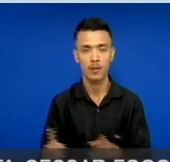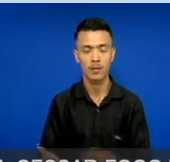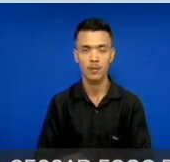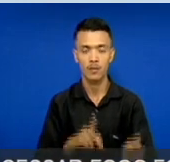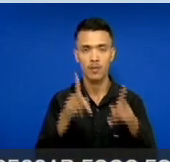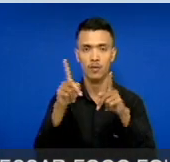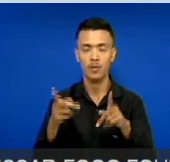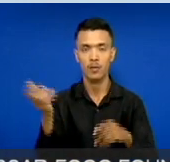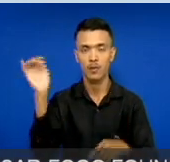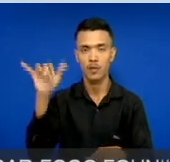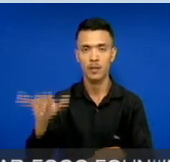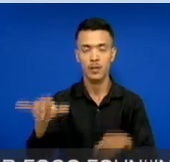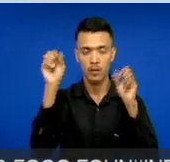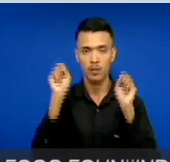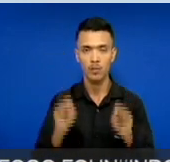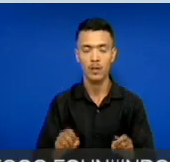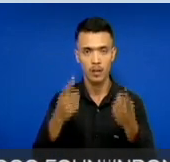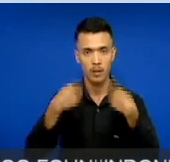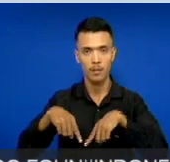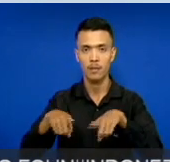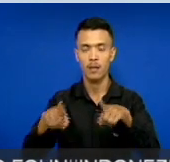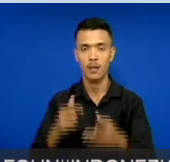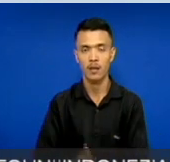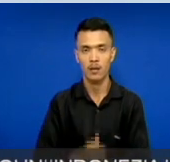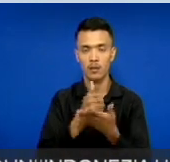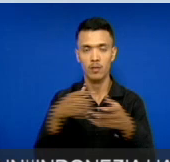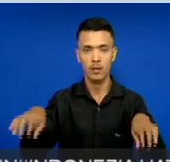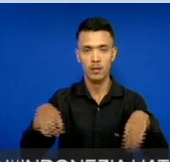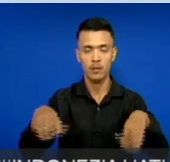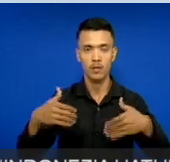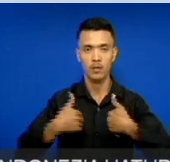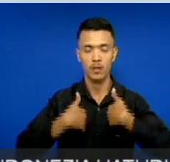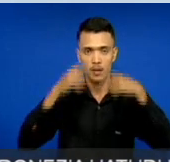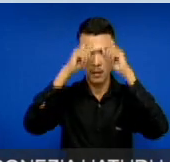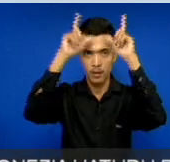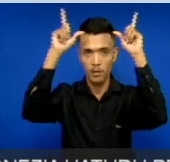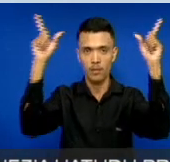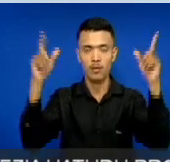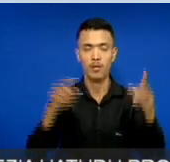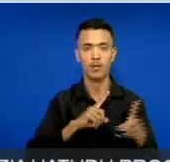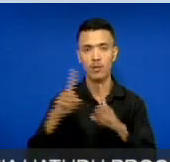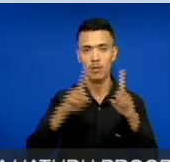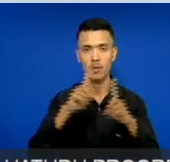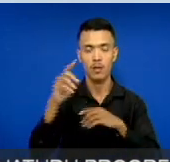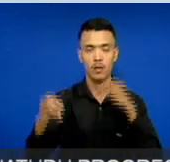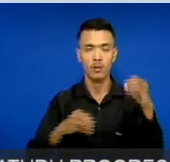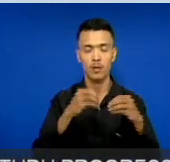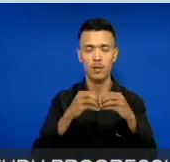magistrados do Ministério Público, se iramos a tubela para o apoio do serviço de Timor. Parte selo, e vamos escolher a conaba